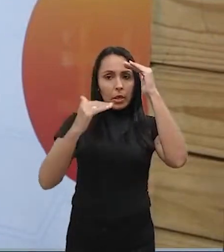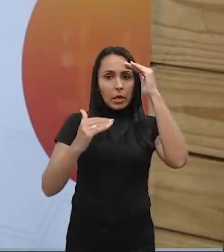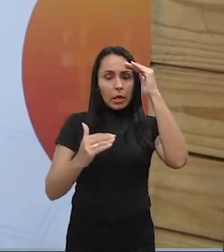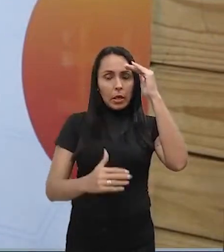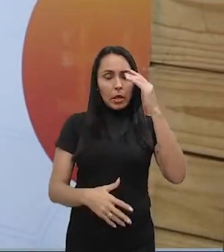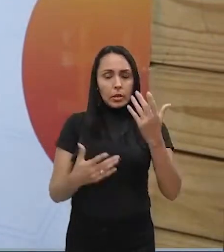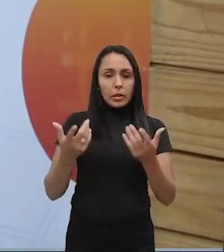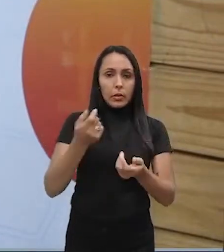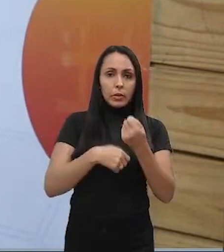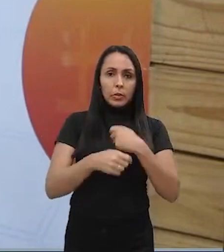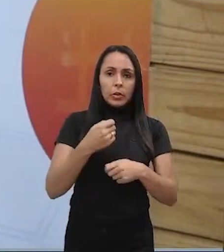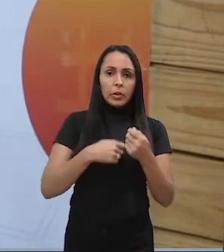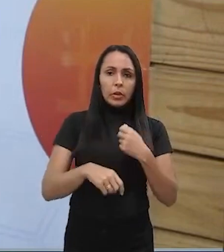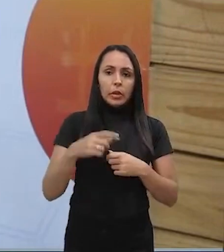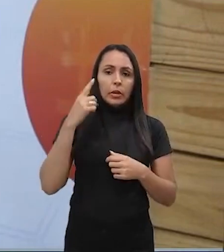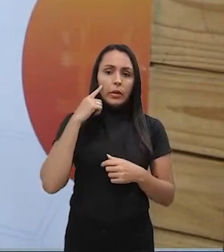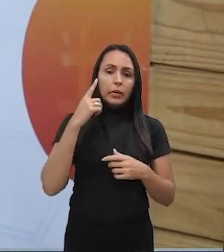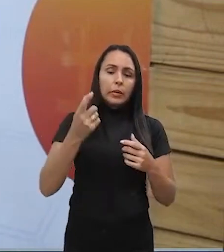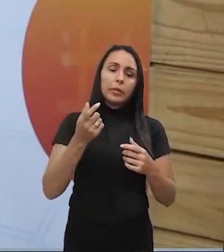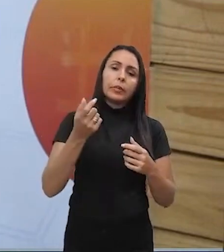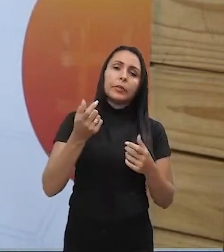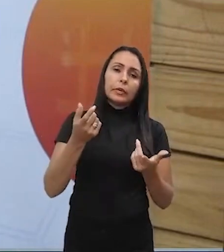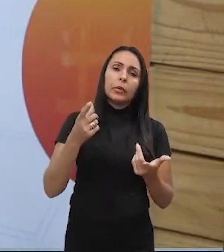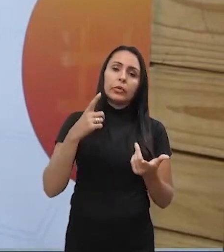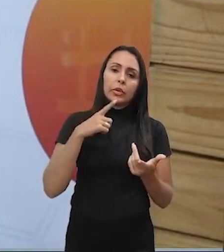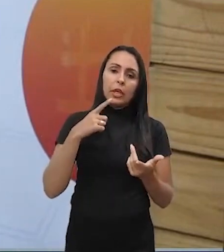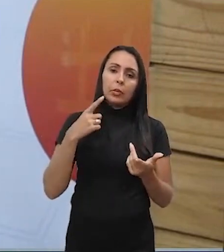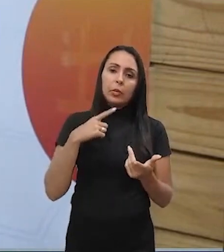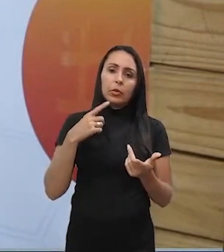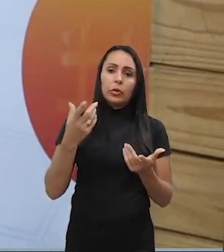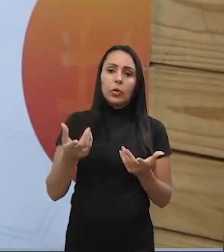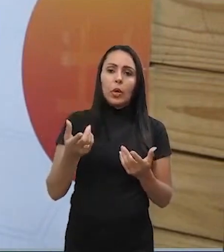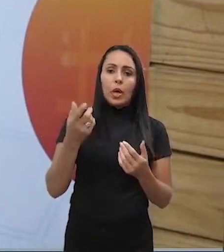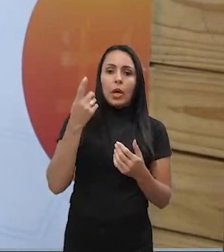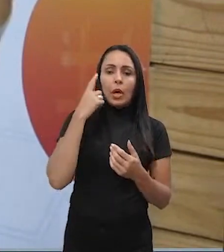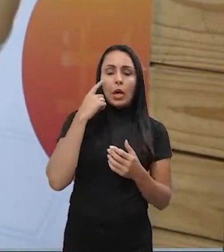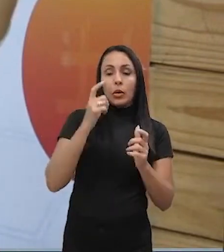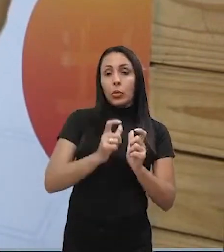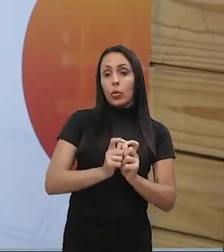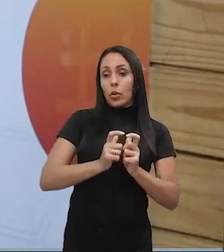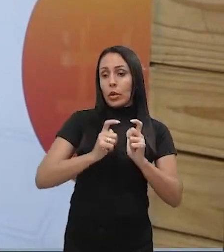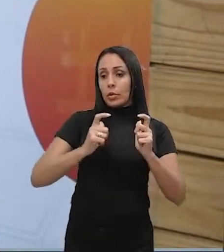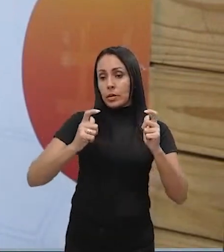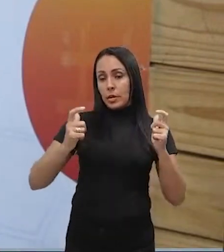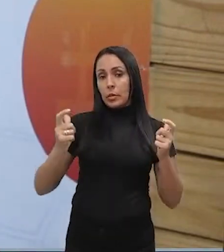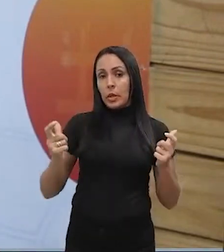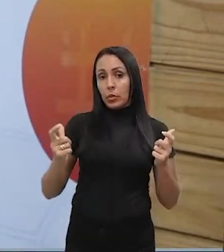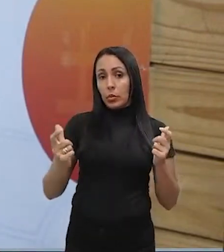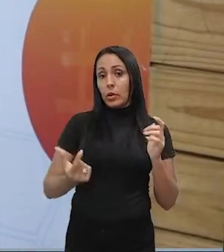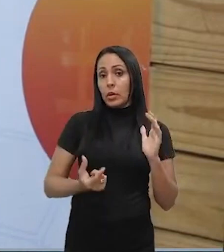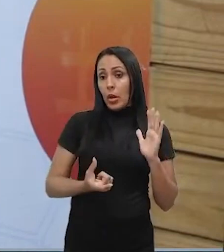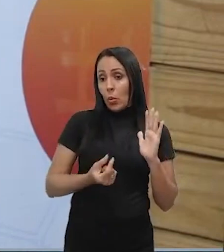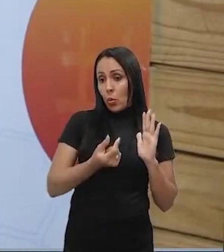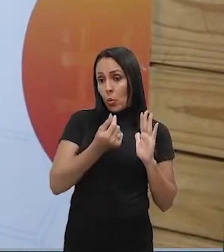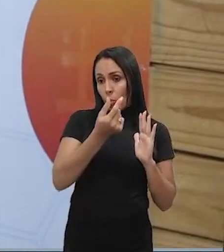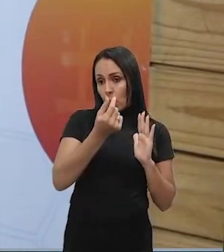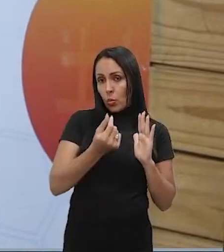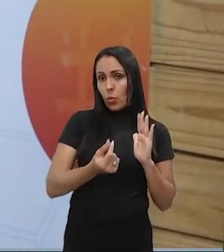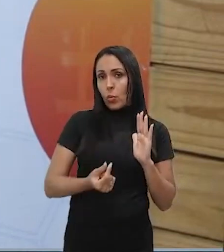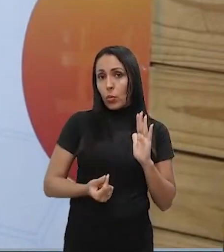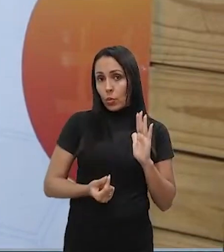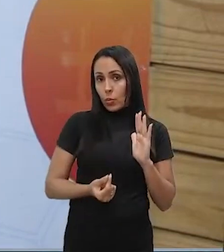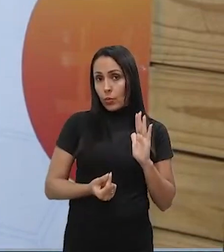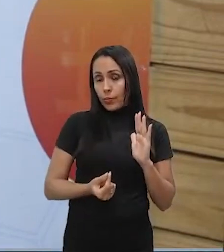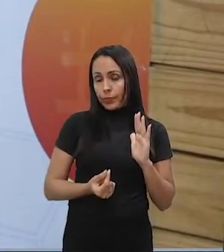administrativa, nós vamos ver uma administração que ela fala no crescimento, né, que é o lucro, é o produto e o